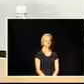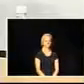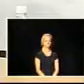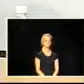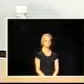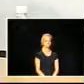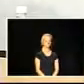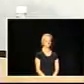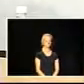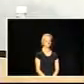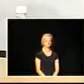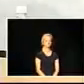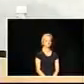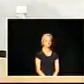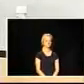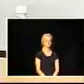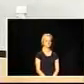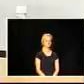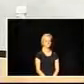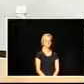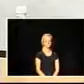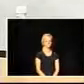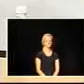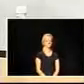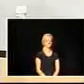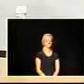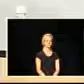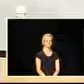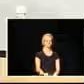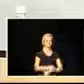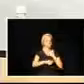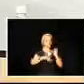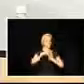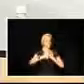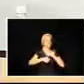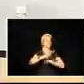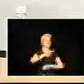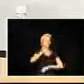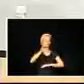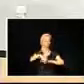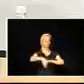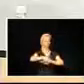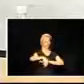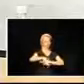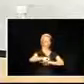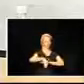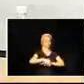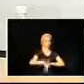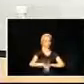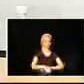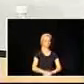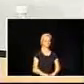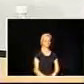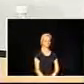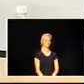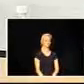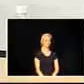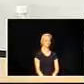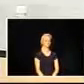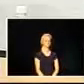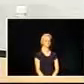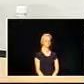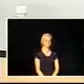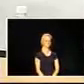merecidíssimo. Artigo 1º, passa a denominar-se Rua Augusto César Cortes Pereira, Guará, atual Rua B